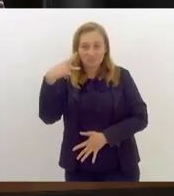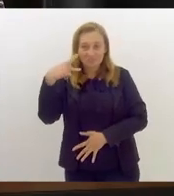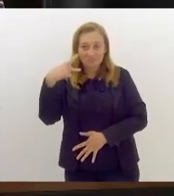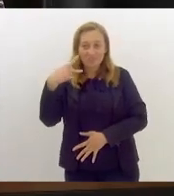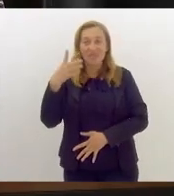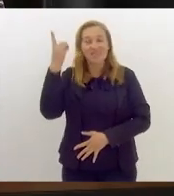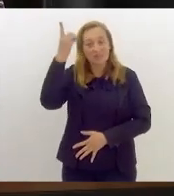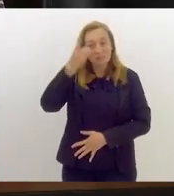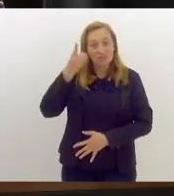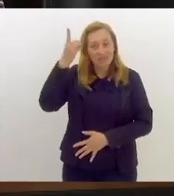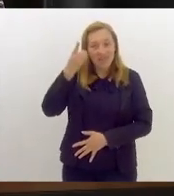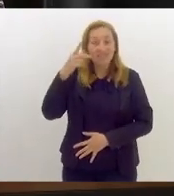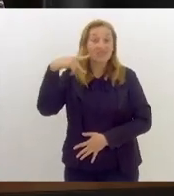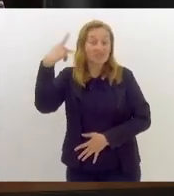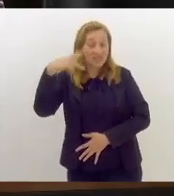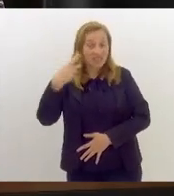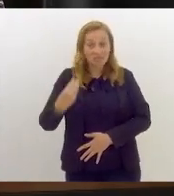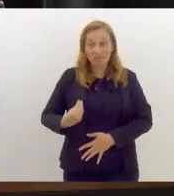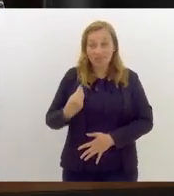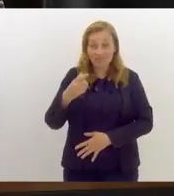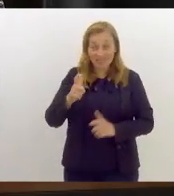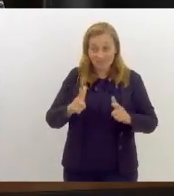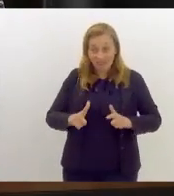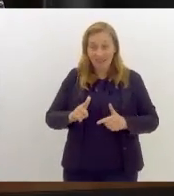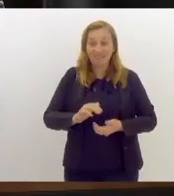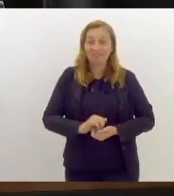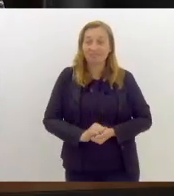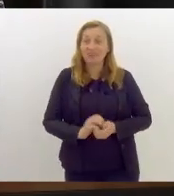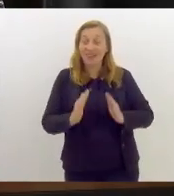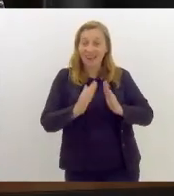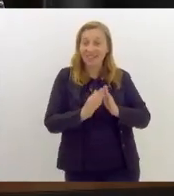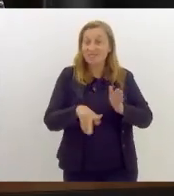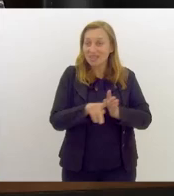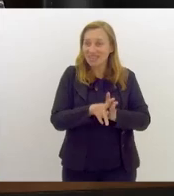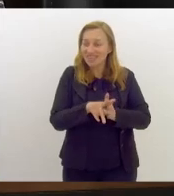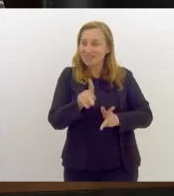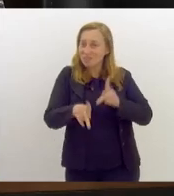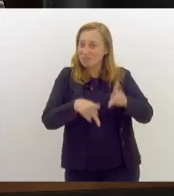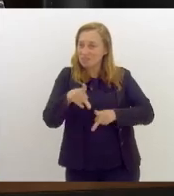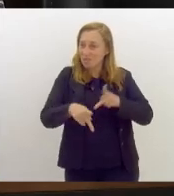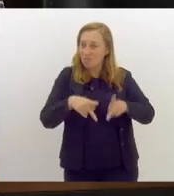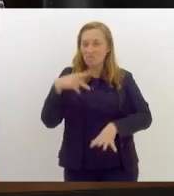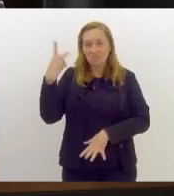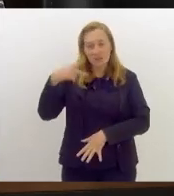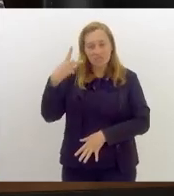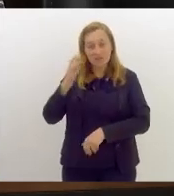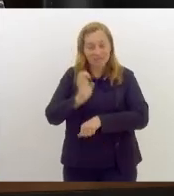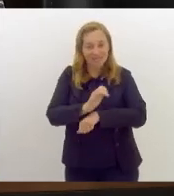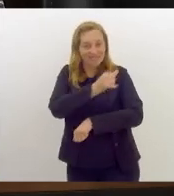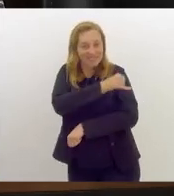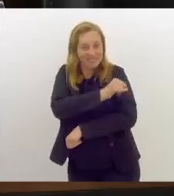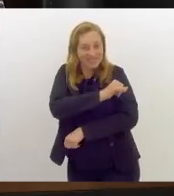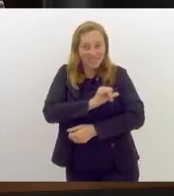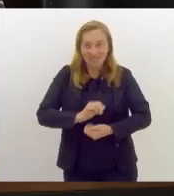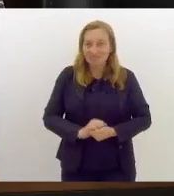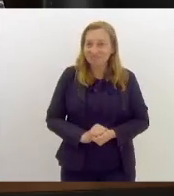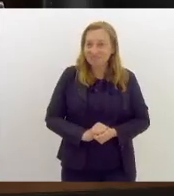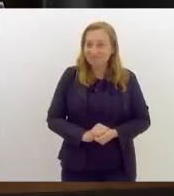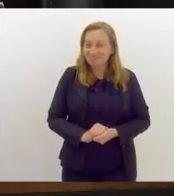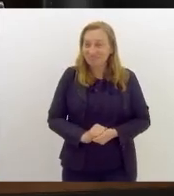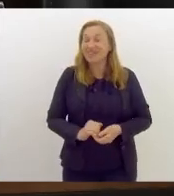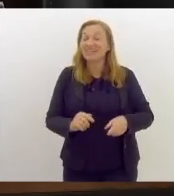deputados vereadores aqui presentes casa do Povo Parlamento Estado do Rio de Janeiro também